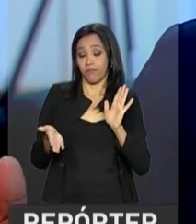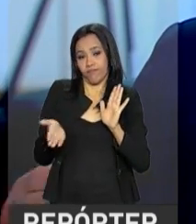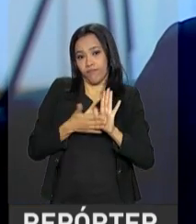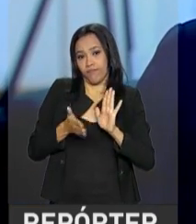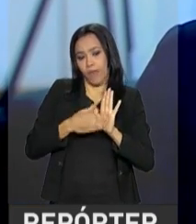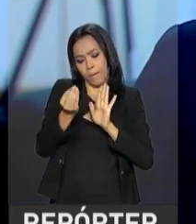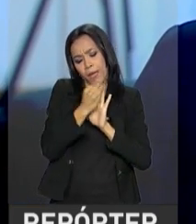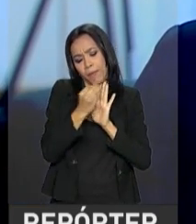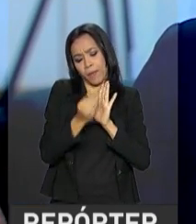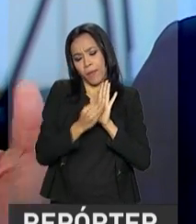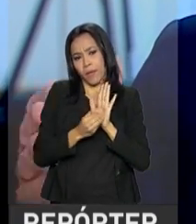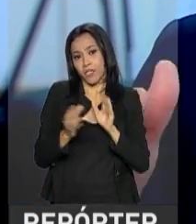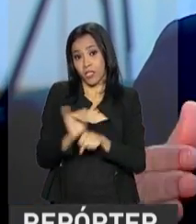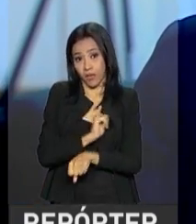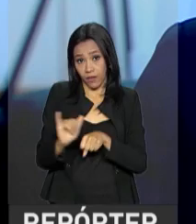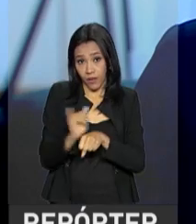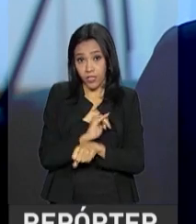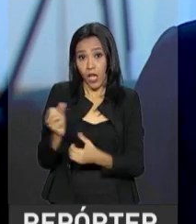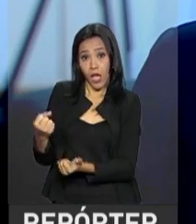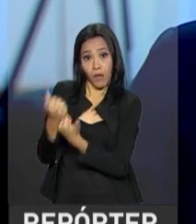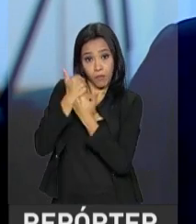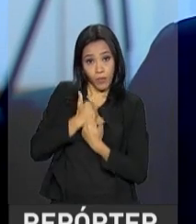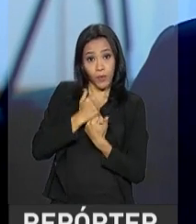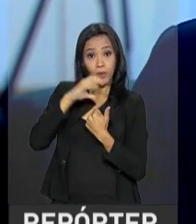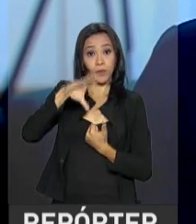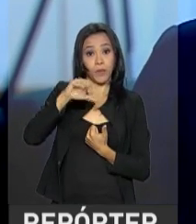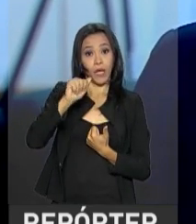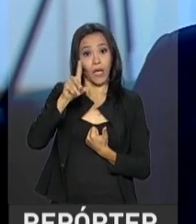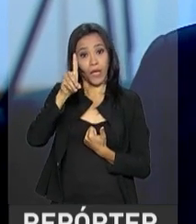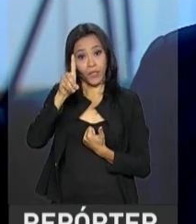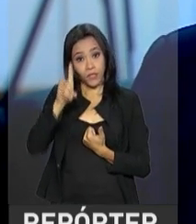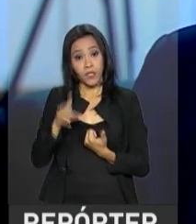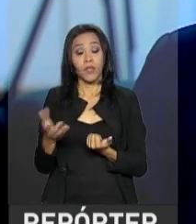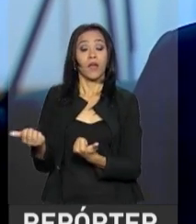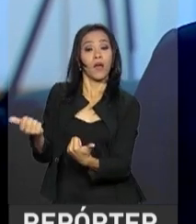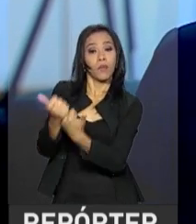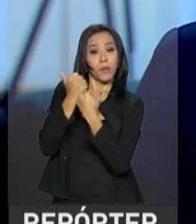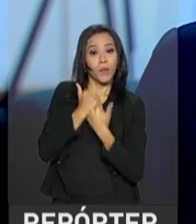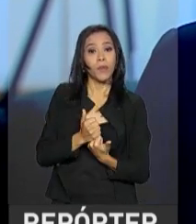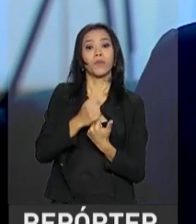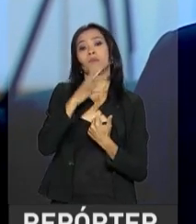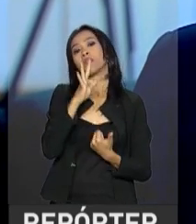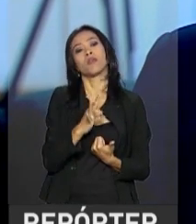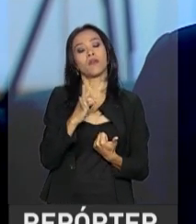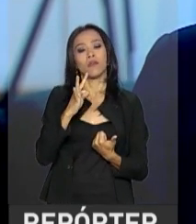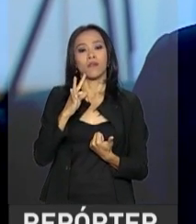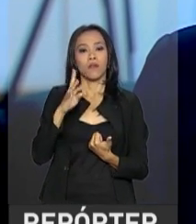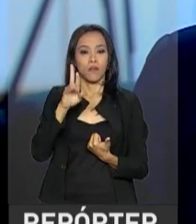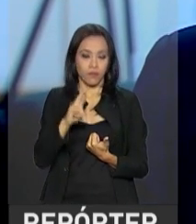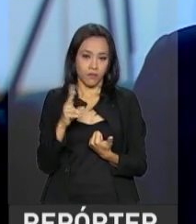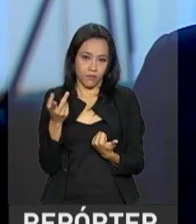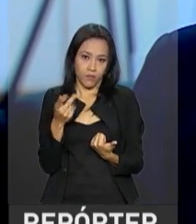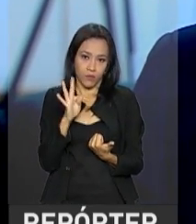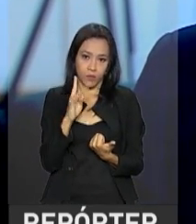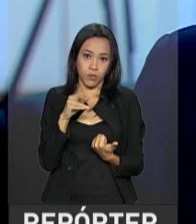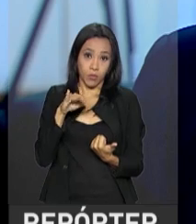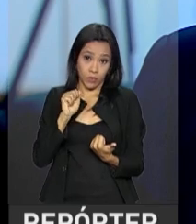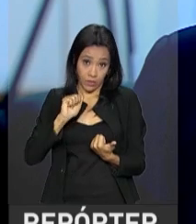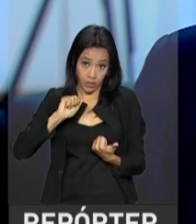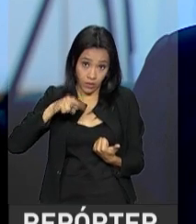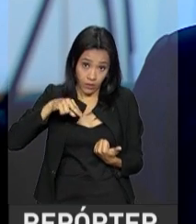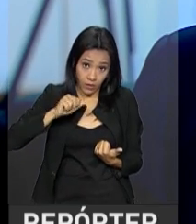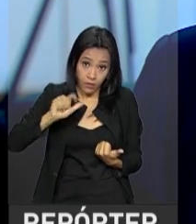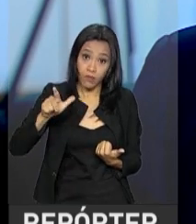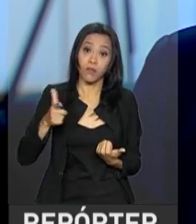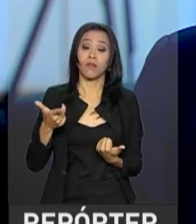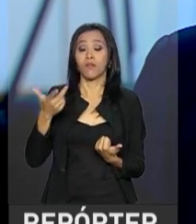com apoio do CAD com apoio do Tribunal de Contas da união e da própria experiência passada que o Brasil teve nesta